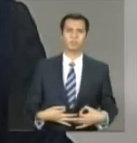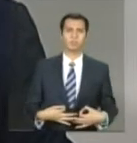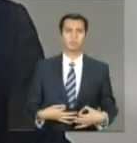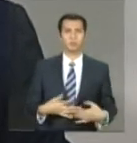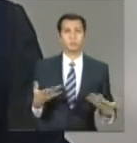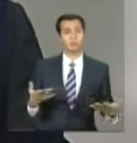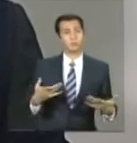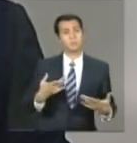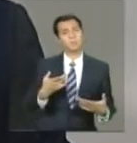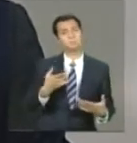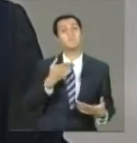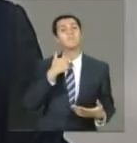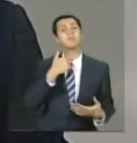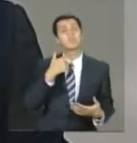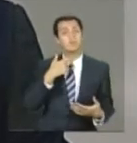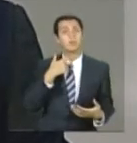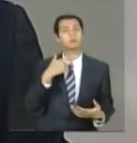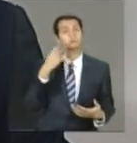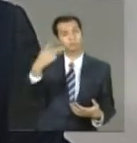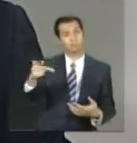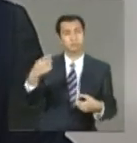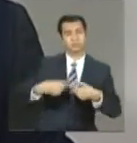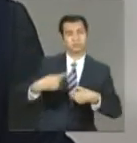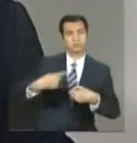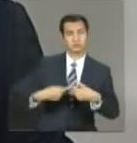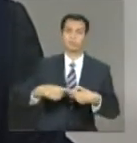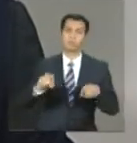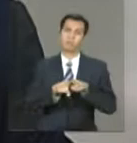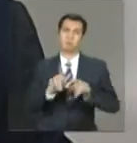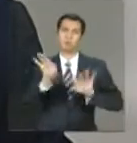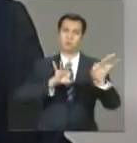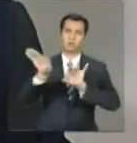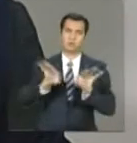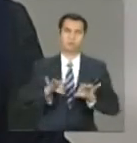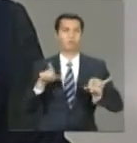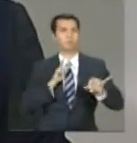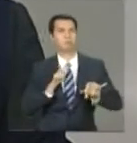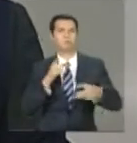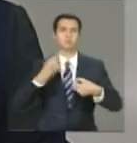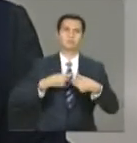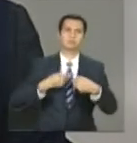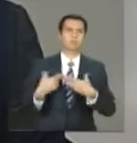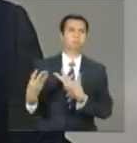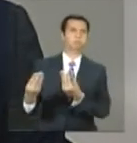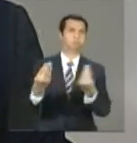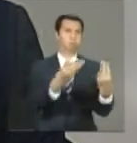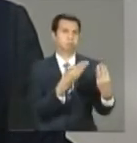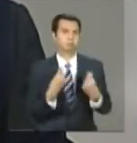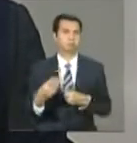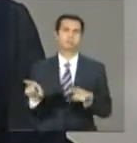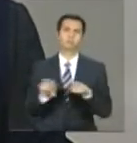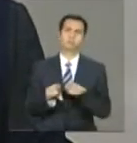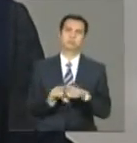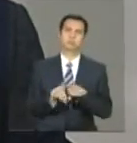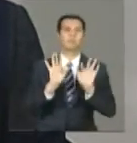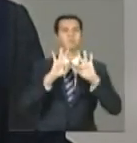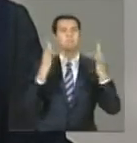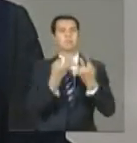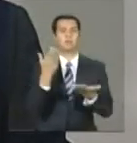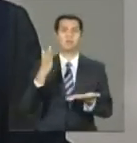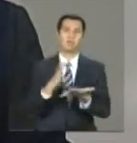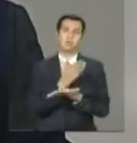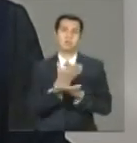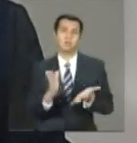depende, obviamente, muito da estrutura do município, da densidade populacional. Tem município com famílias que moram muito afastadas da sede